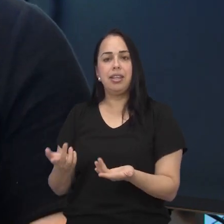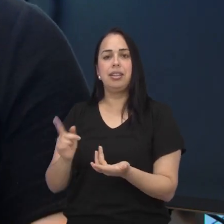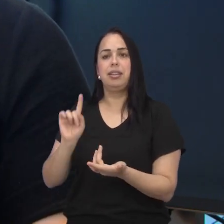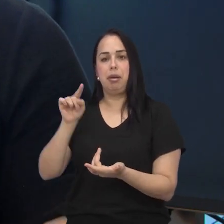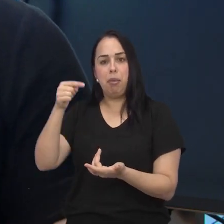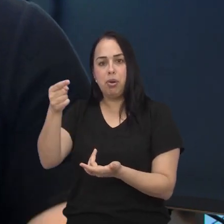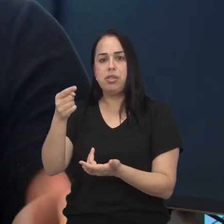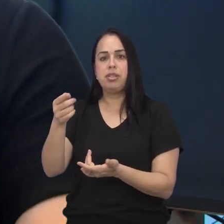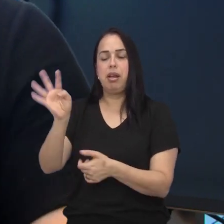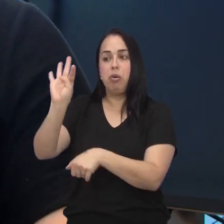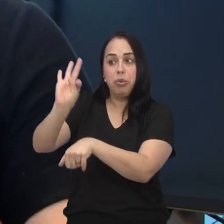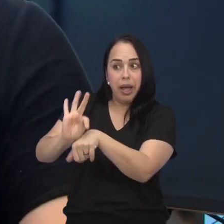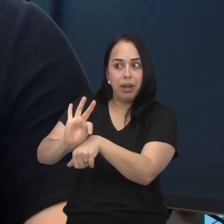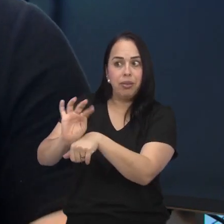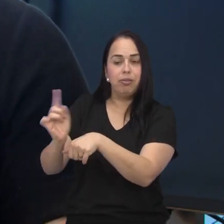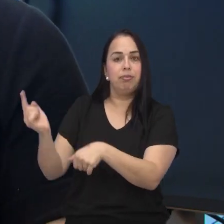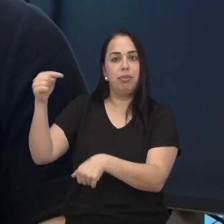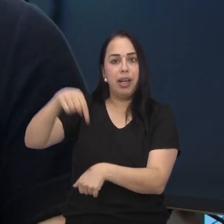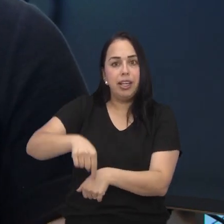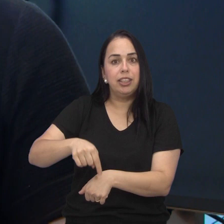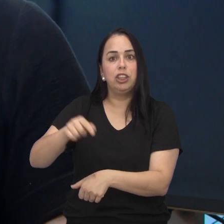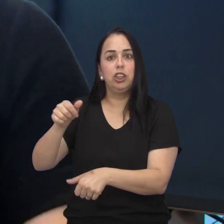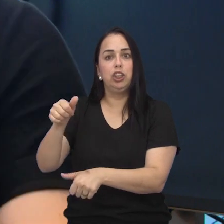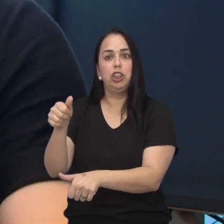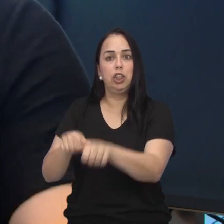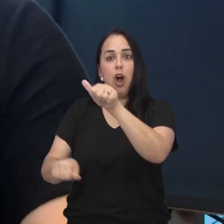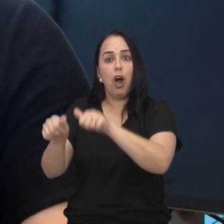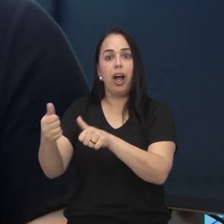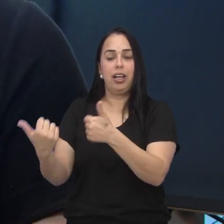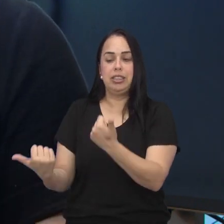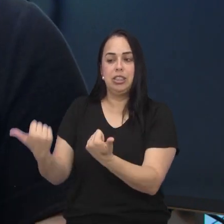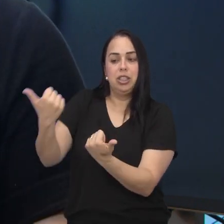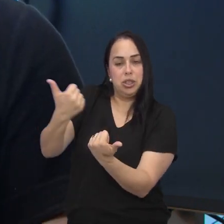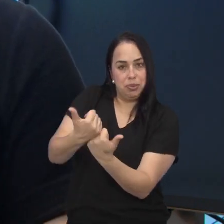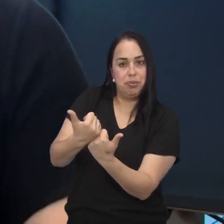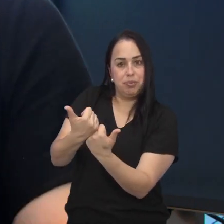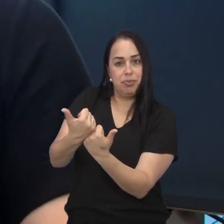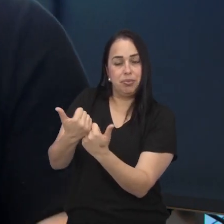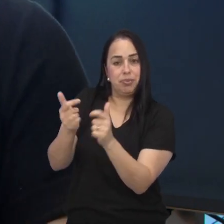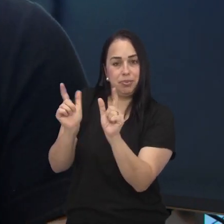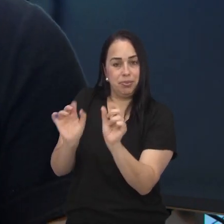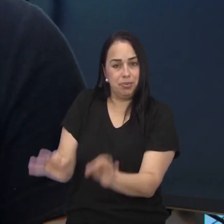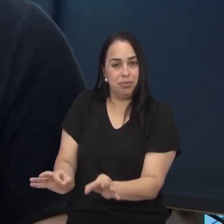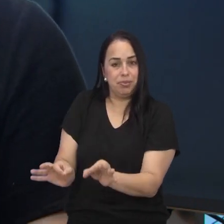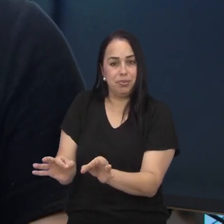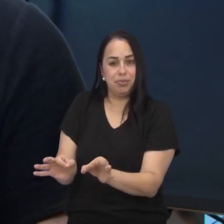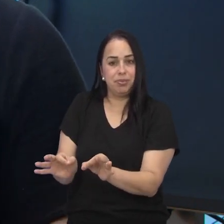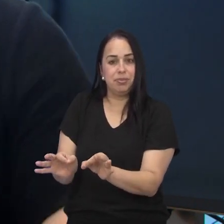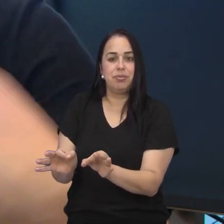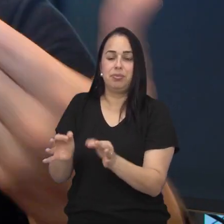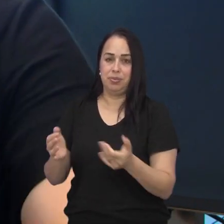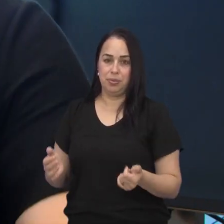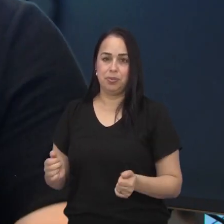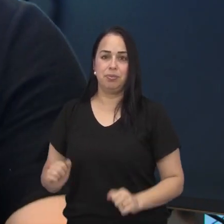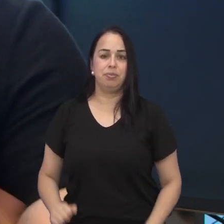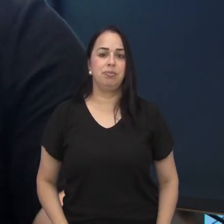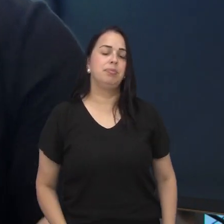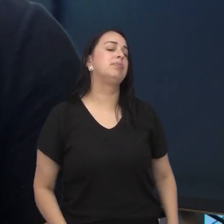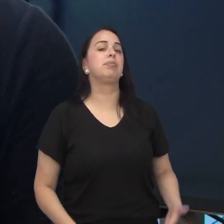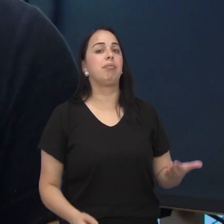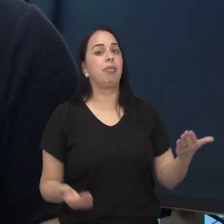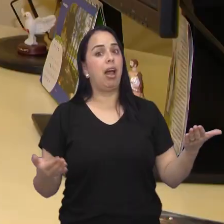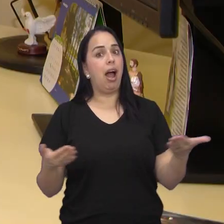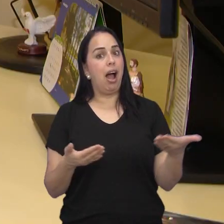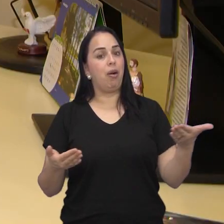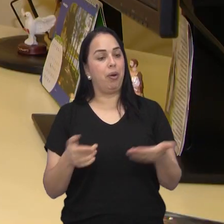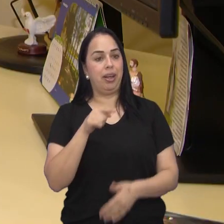é acionado o setor para fazer esse reparo, e aí outro equipamento é colocado no lugar, né, até chegar àquilo que eu